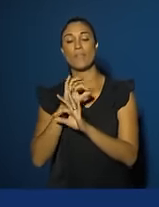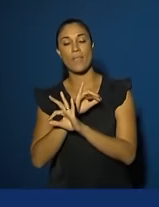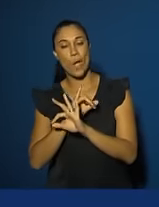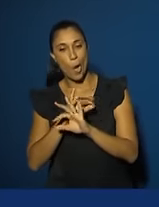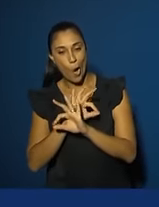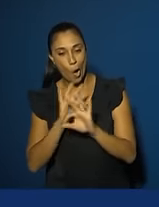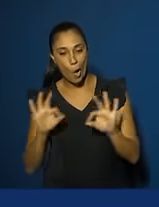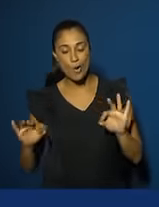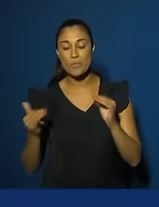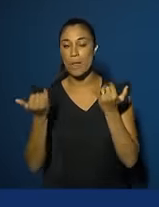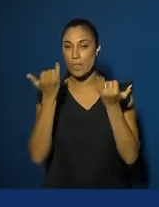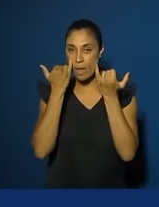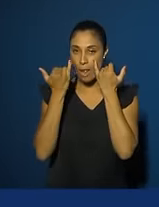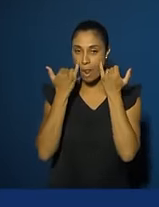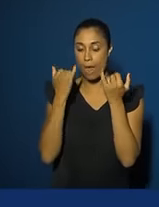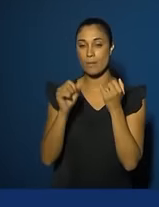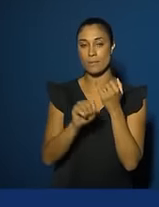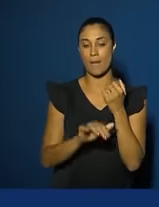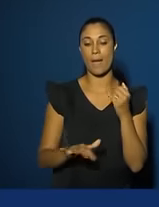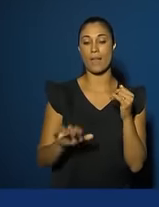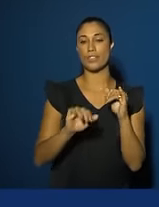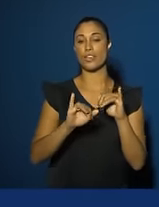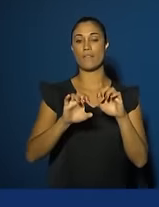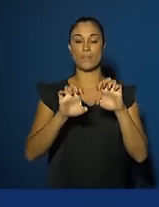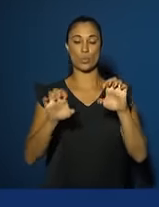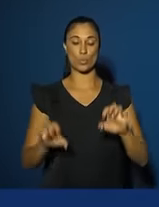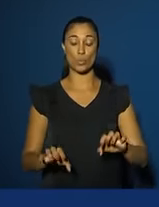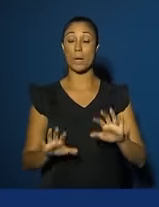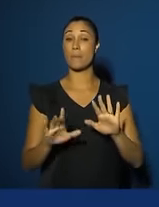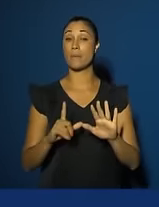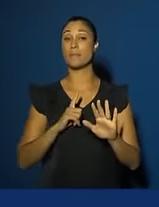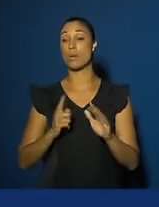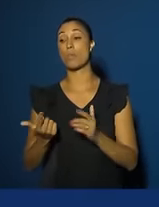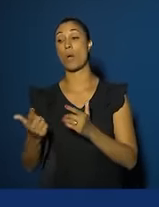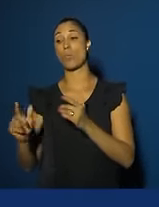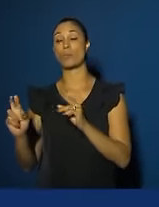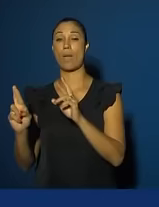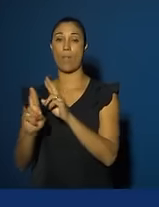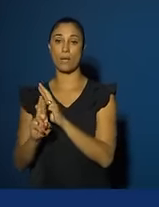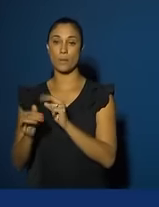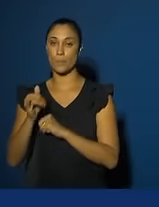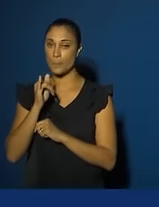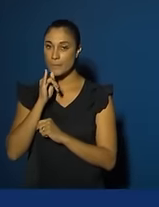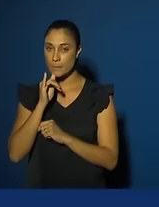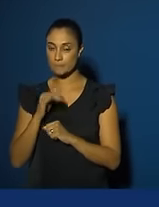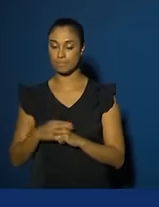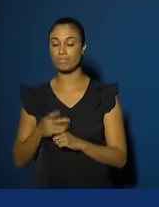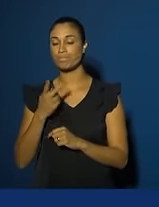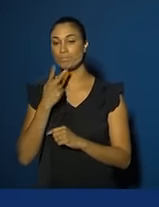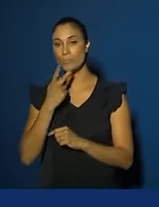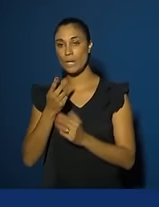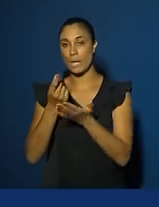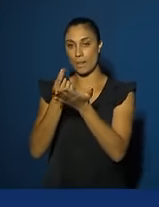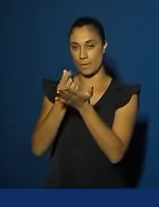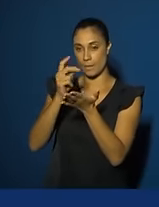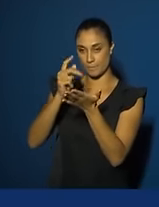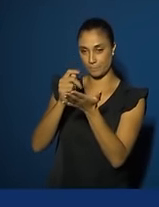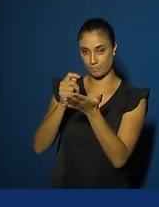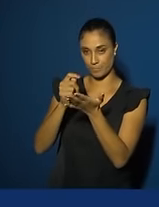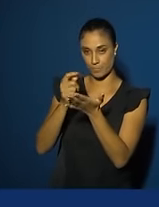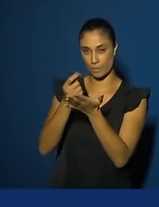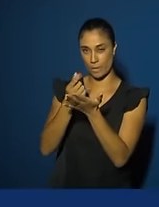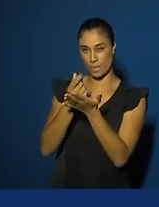notícias na área da infraestrutura agora existe uma correlação quando a gente fala que a taxa de juro tá no campo